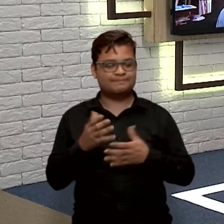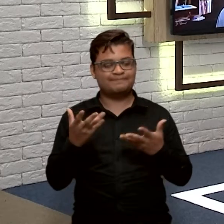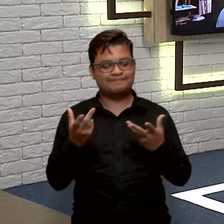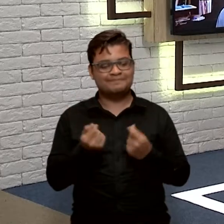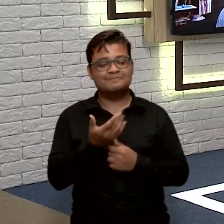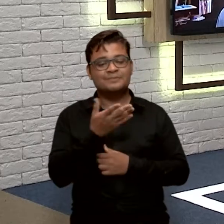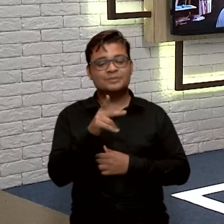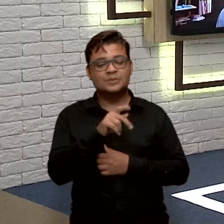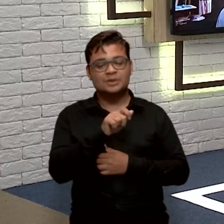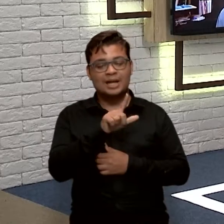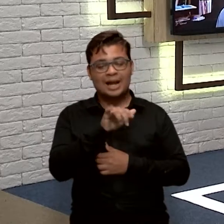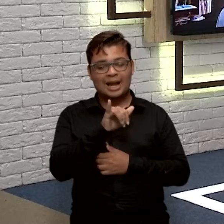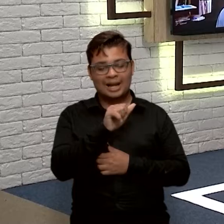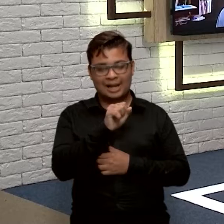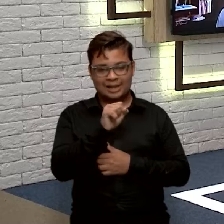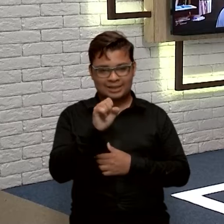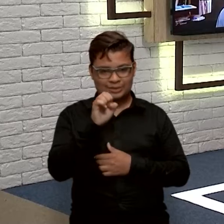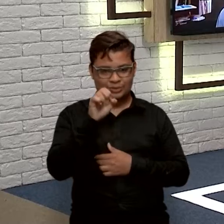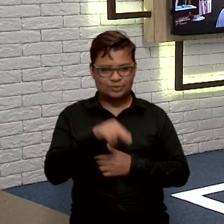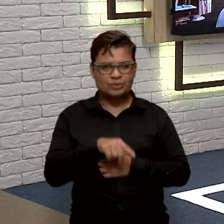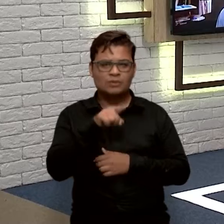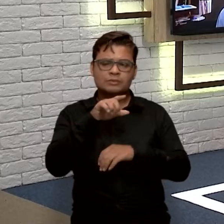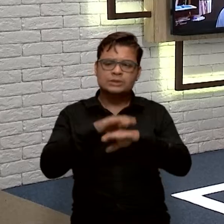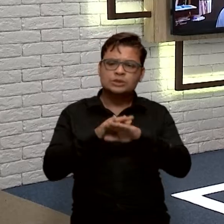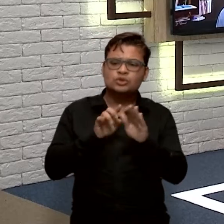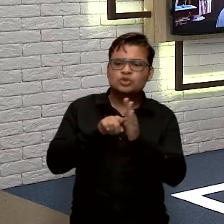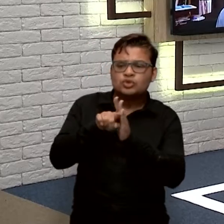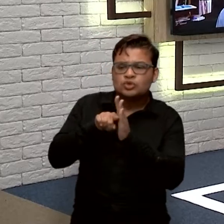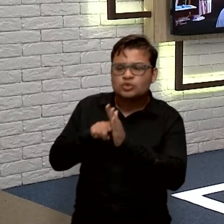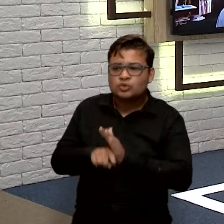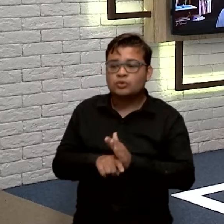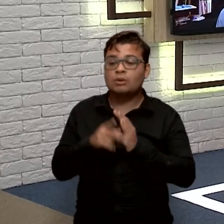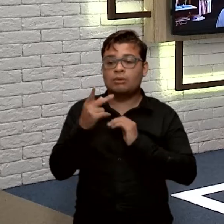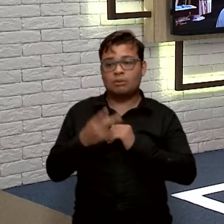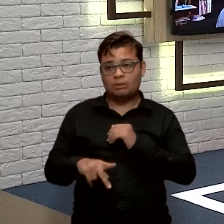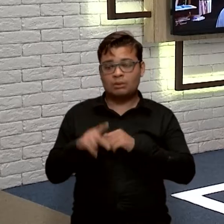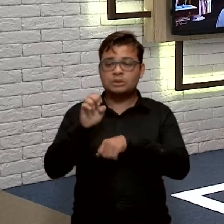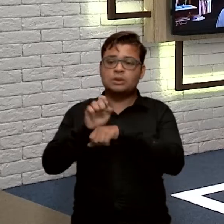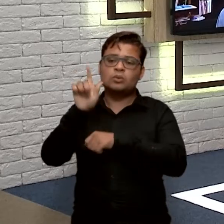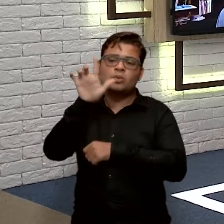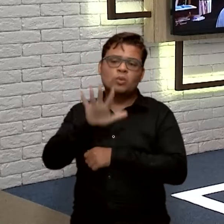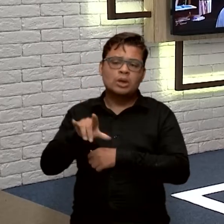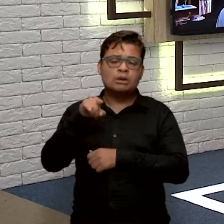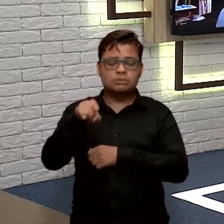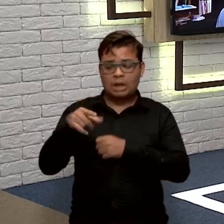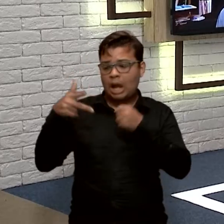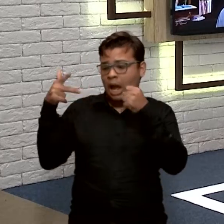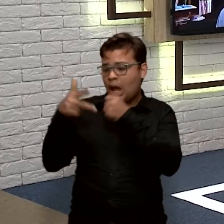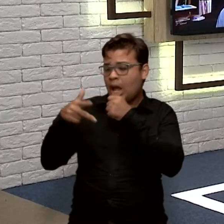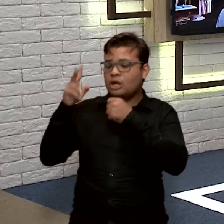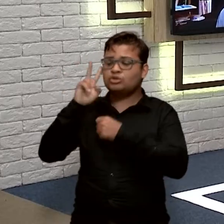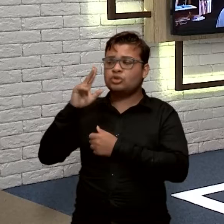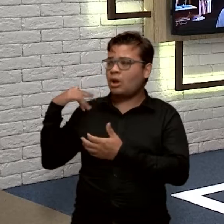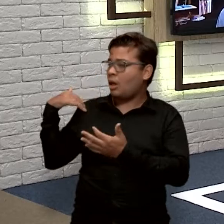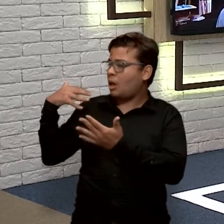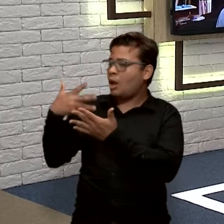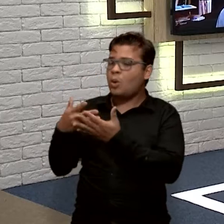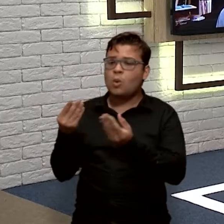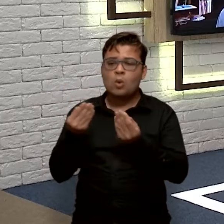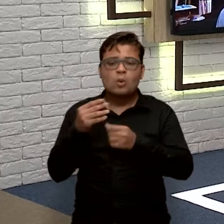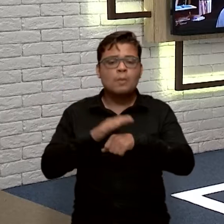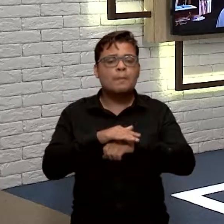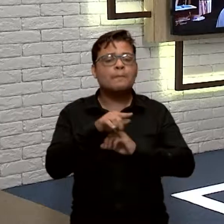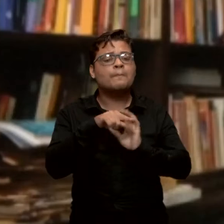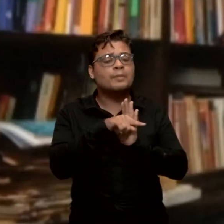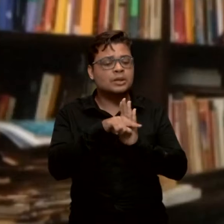como é que o senhor fez esse levantamento aí da história do hip hop aqui no estado? Como que foi a pesquisa? Bom, essa pesquisa ela se iniciou-se